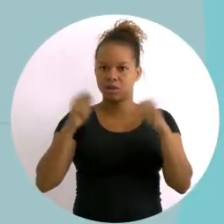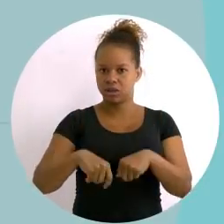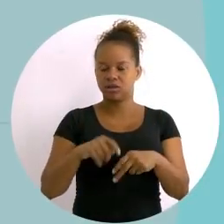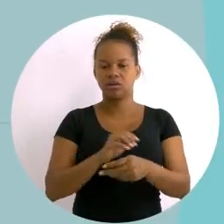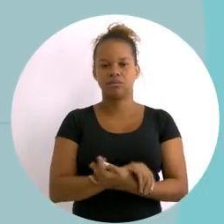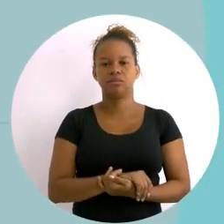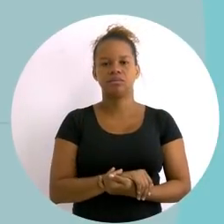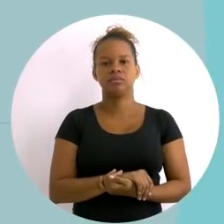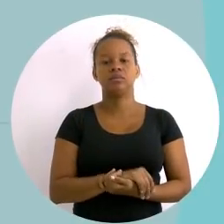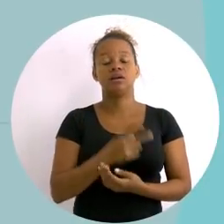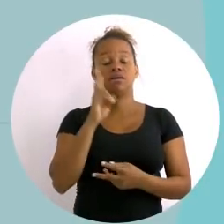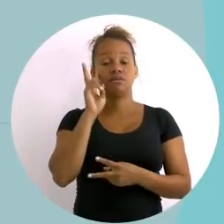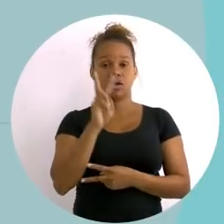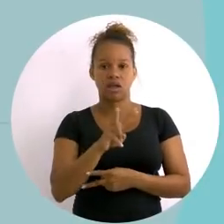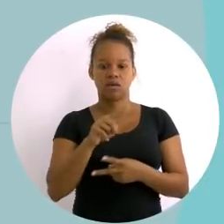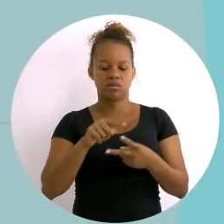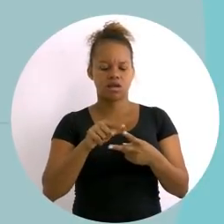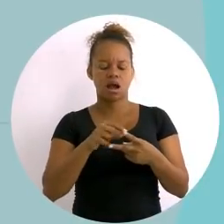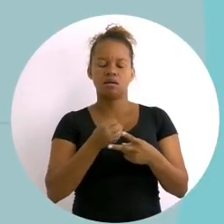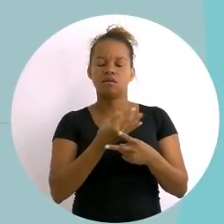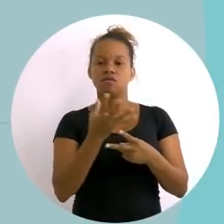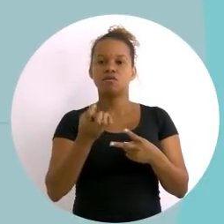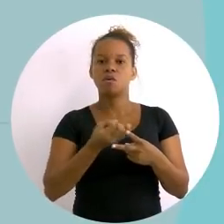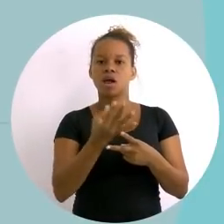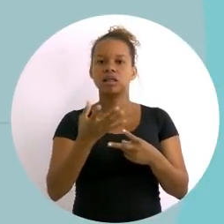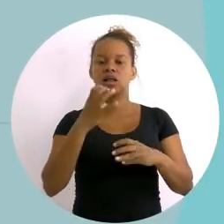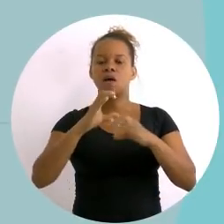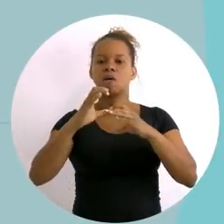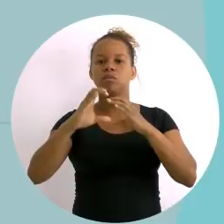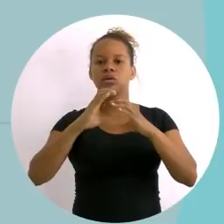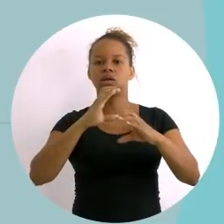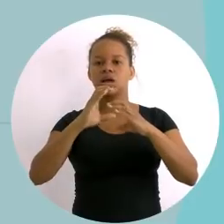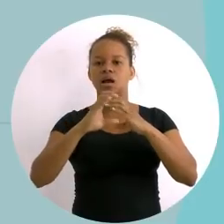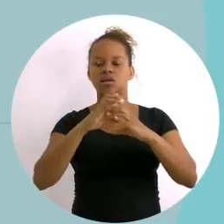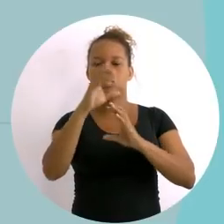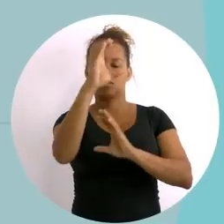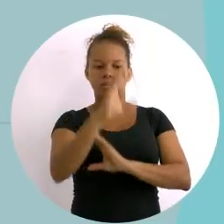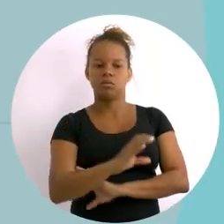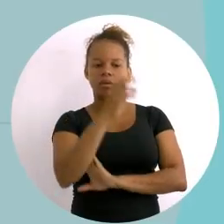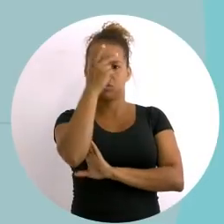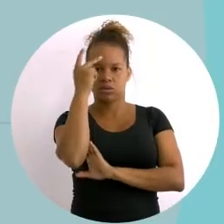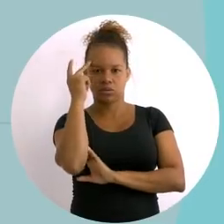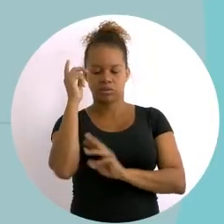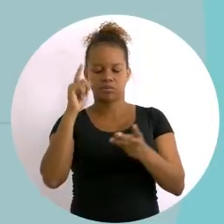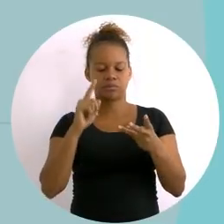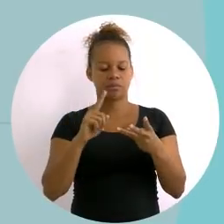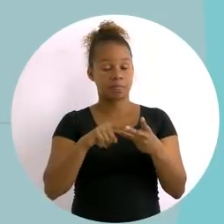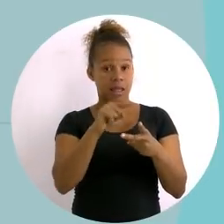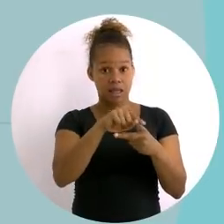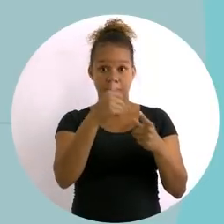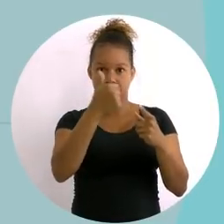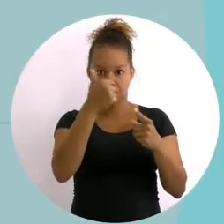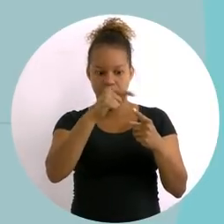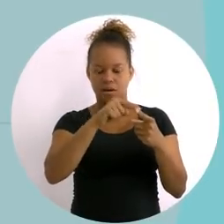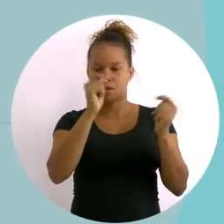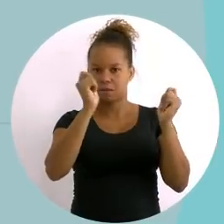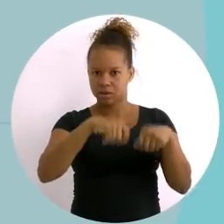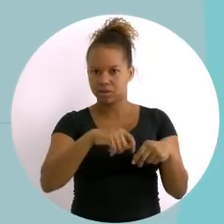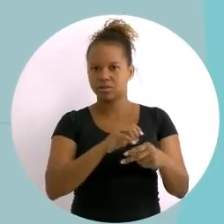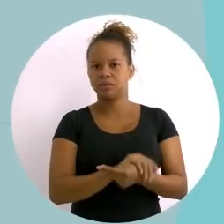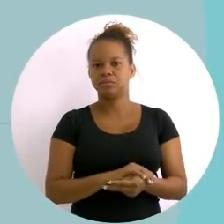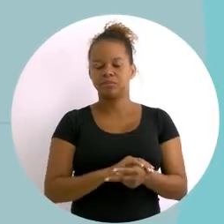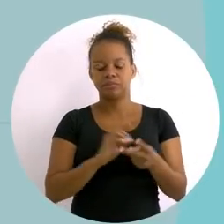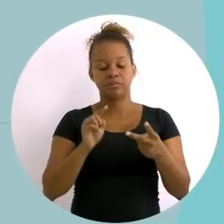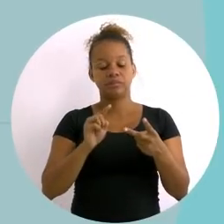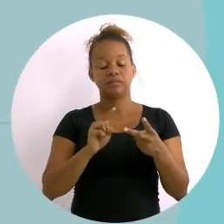competências. Veremos as influências da comunicação no comportamento das pessoas. Essa será a nossa primeira competência